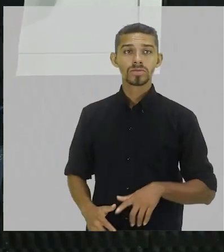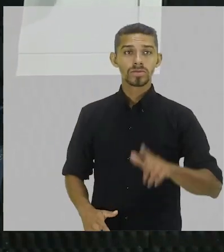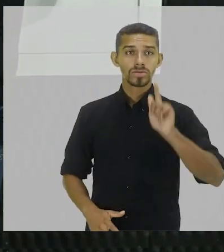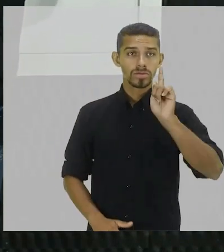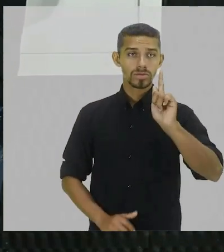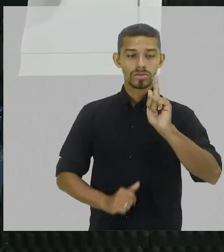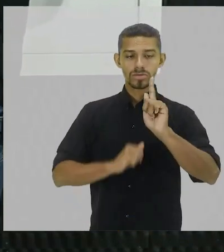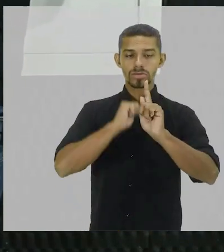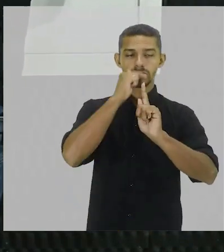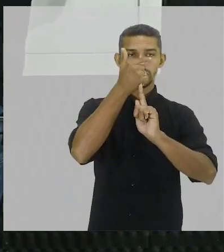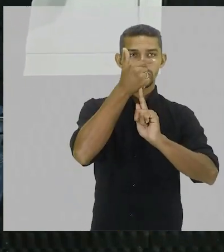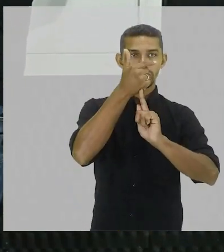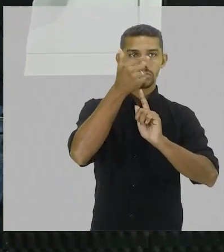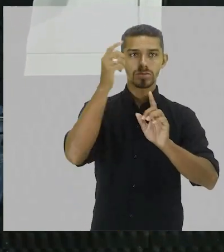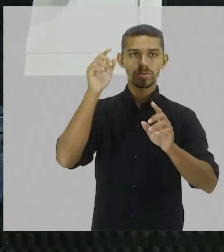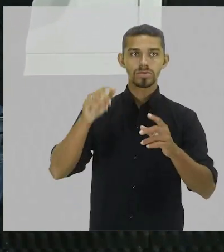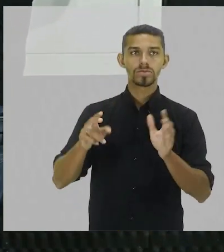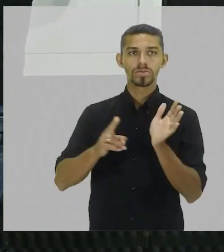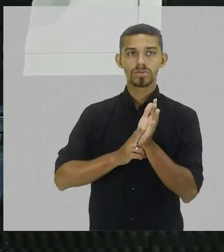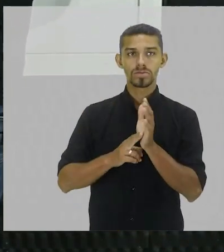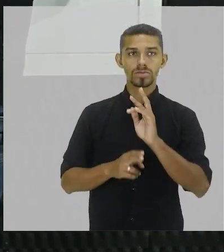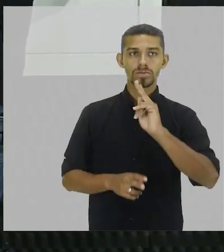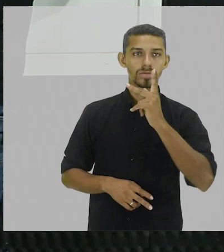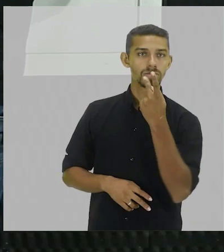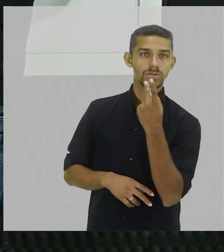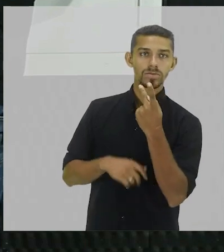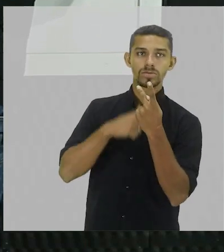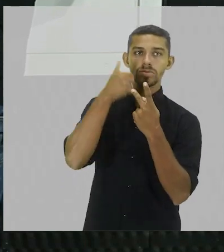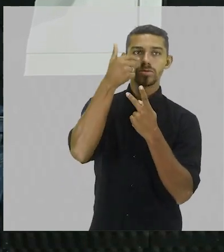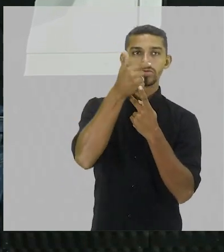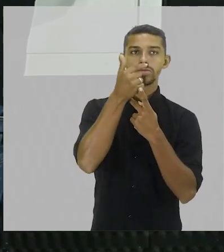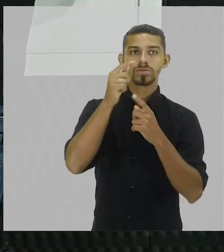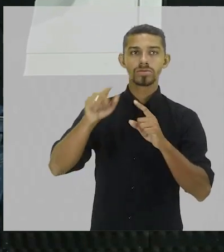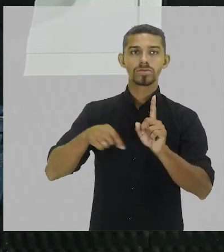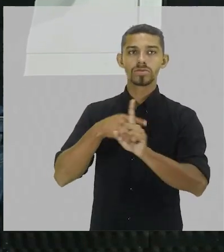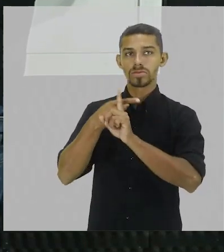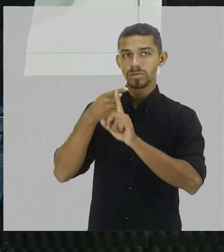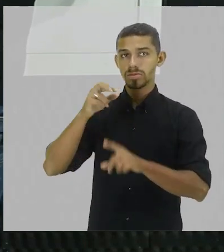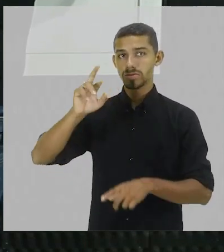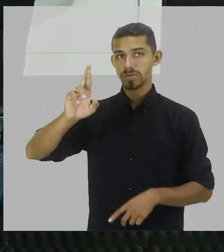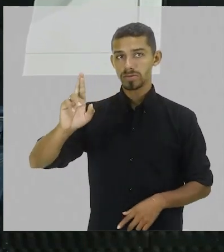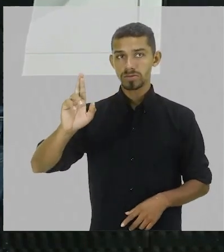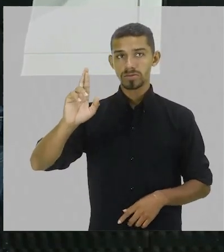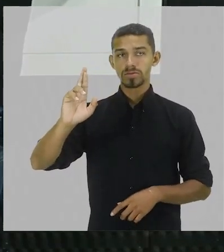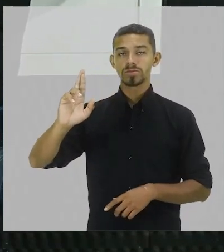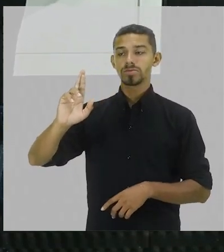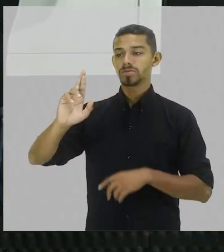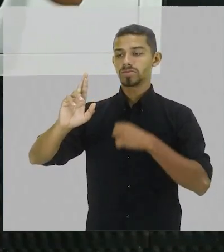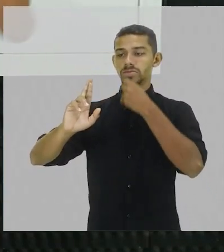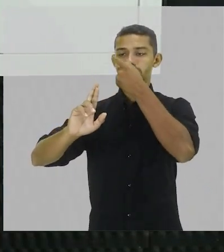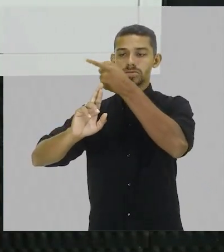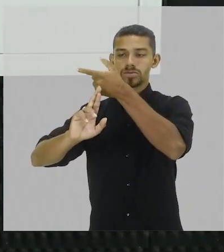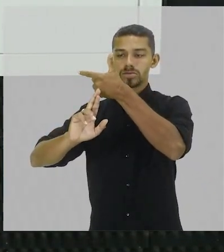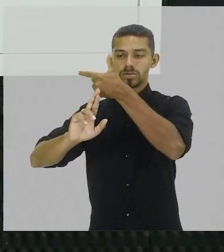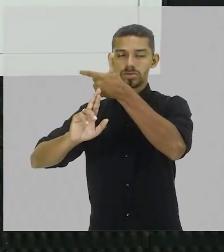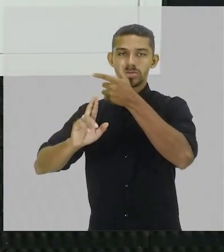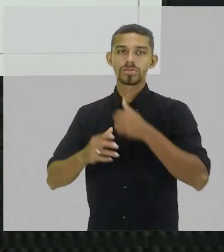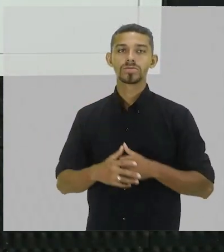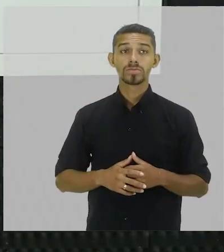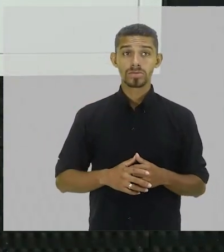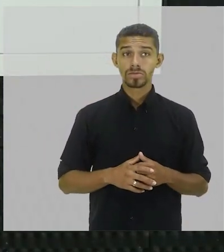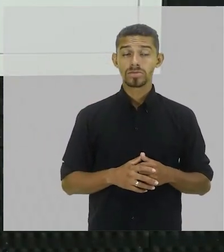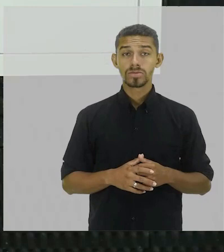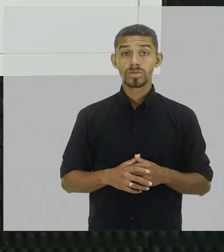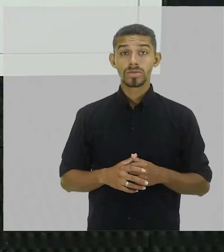quadrado igual a h ao quadrado mais o r ao quadrado. Certo?